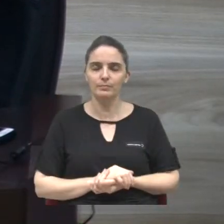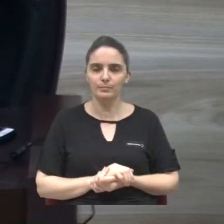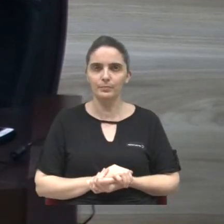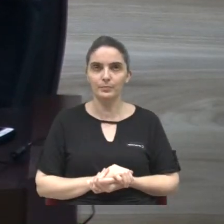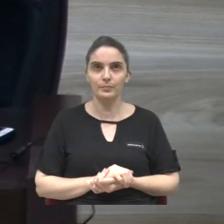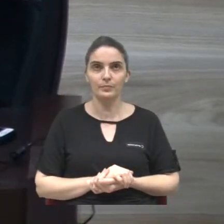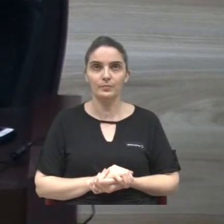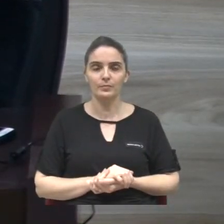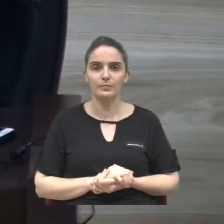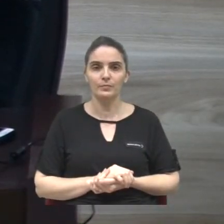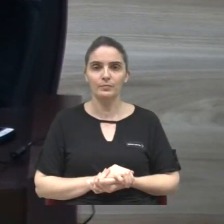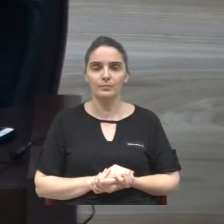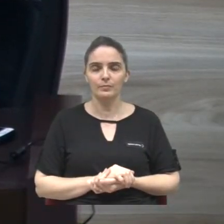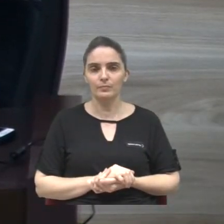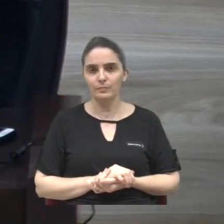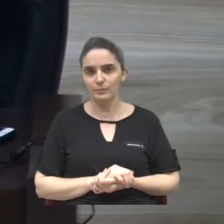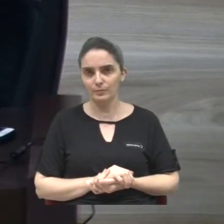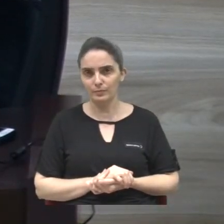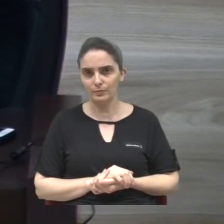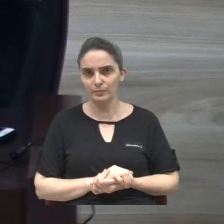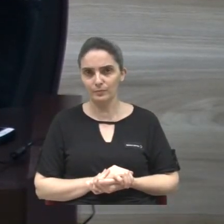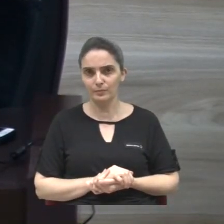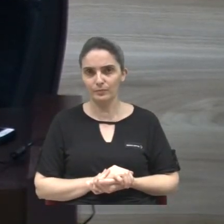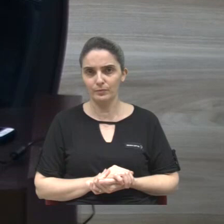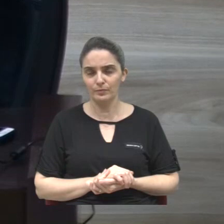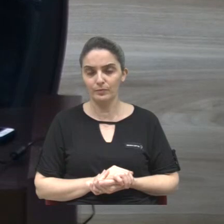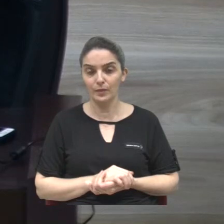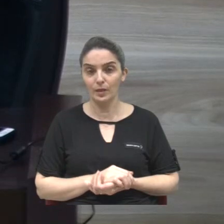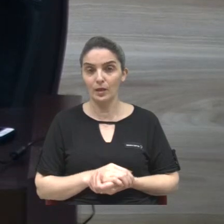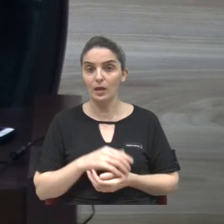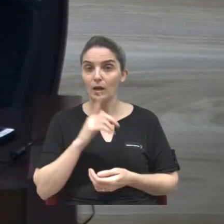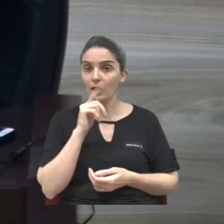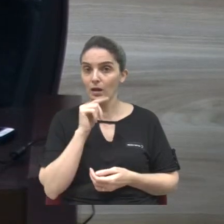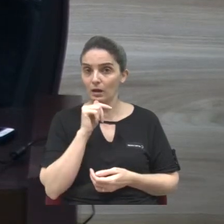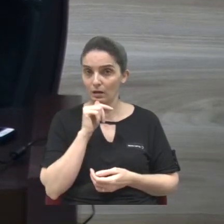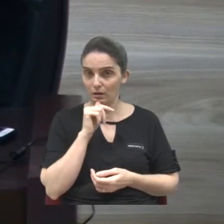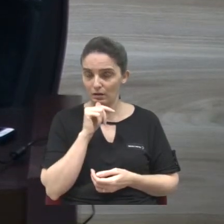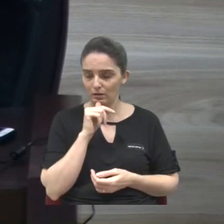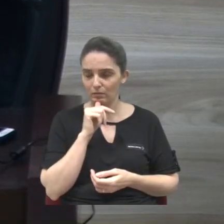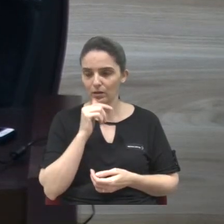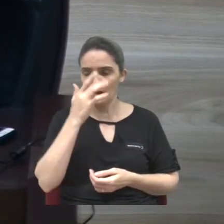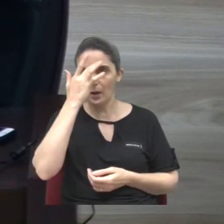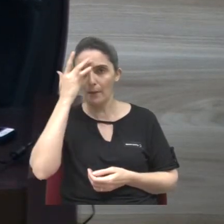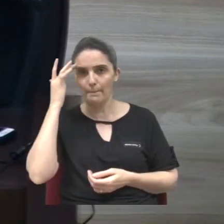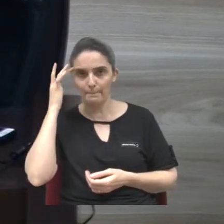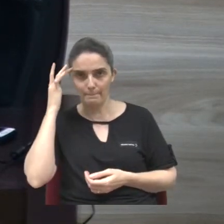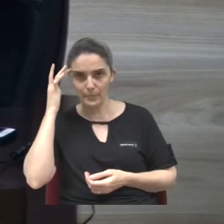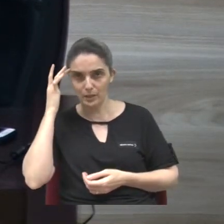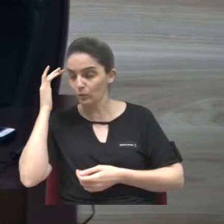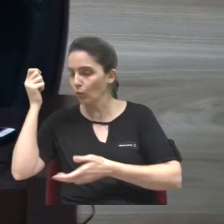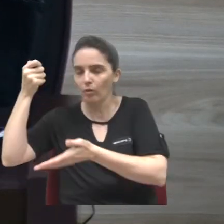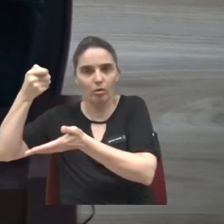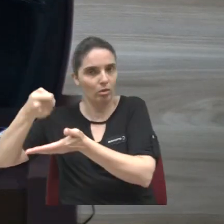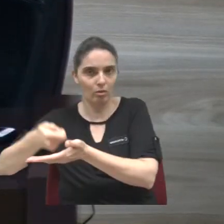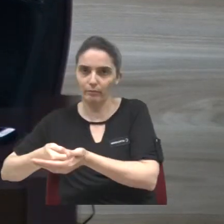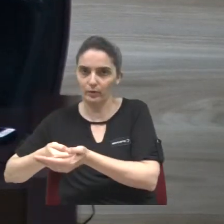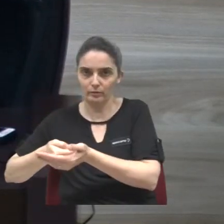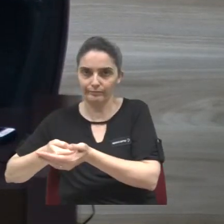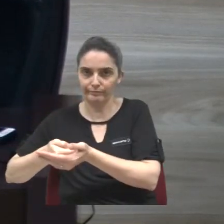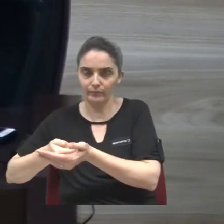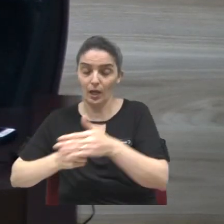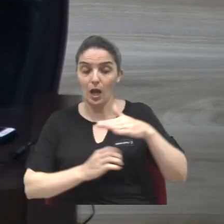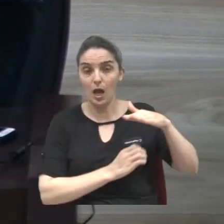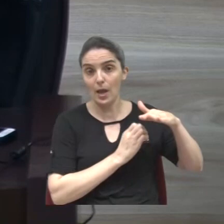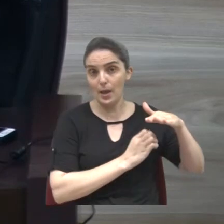Letra B. Cortes do fornecimento de água ao consumidor que se encontra adimplente. Dentre as